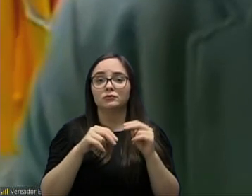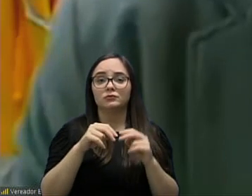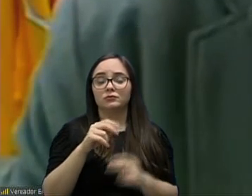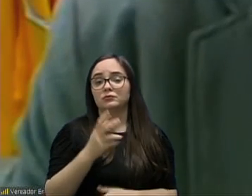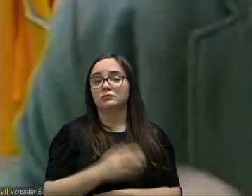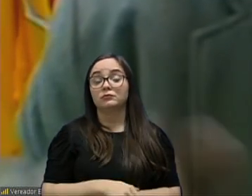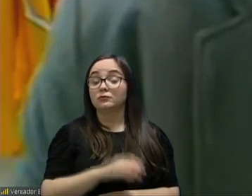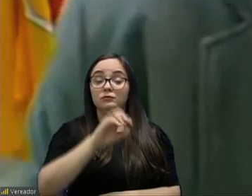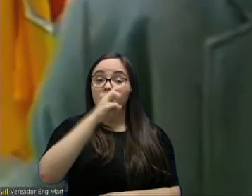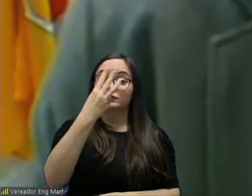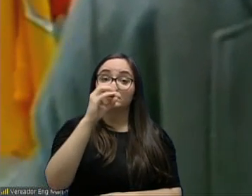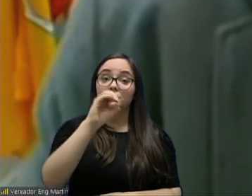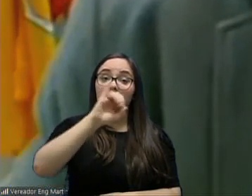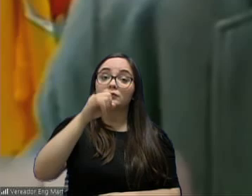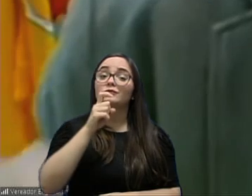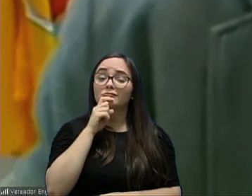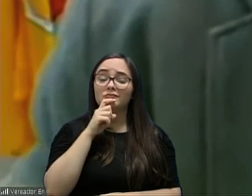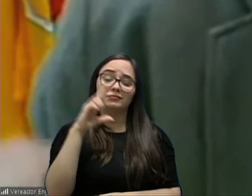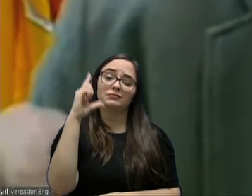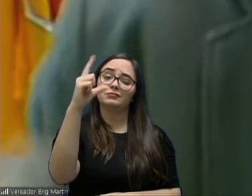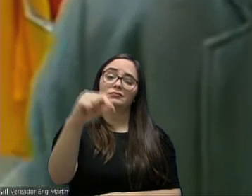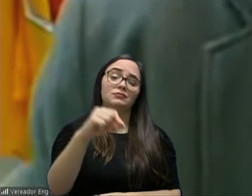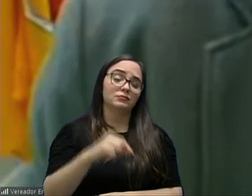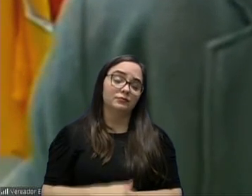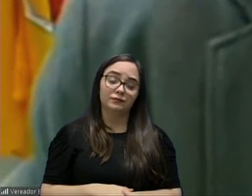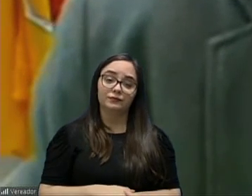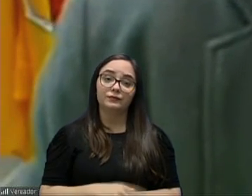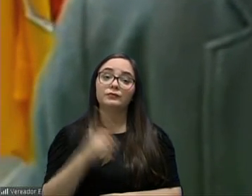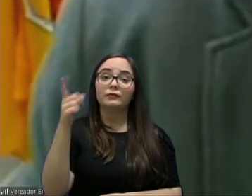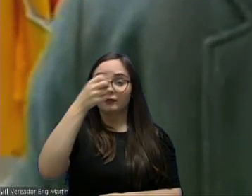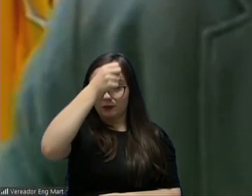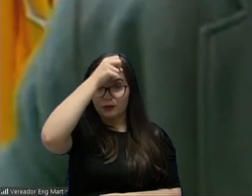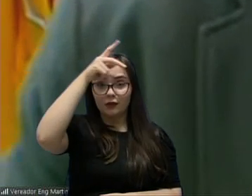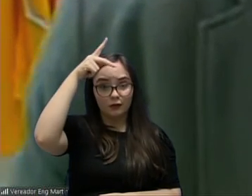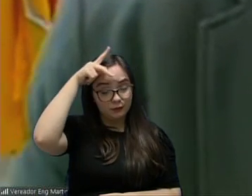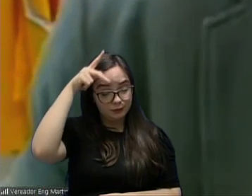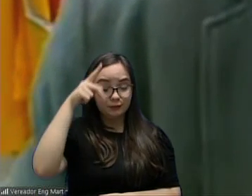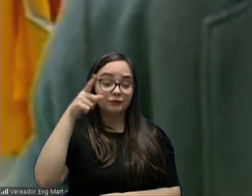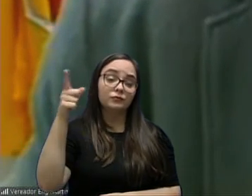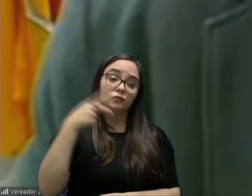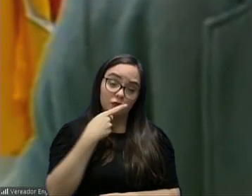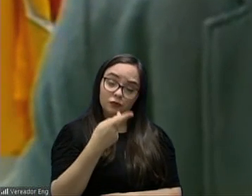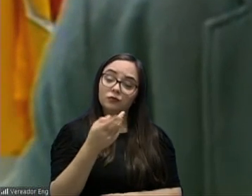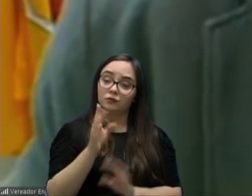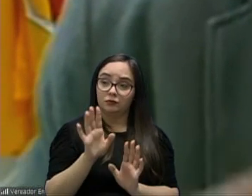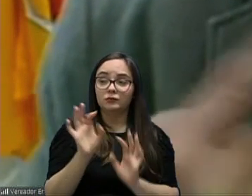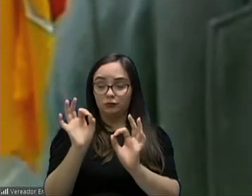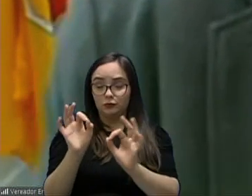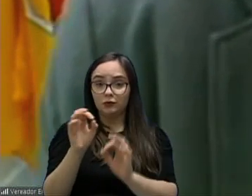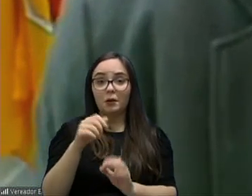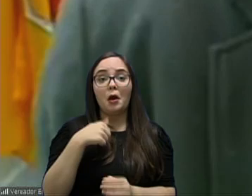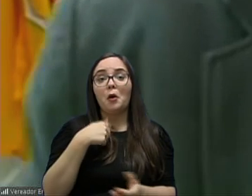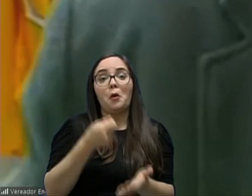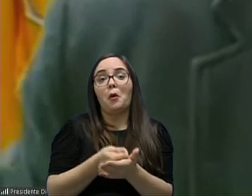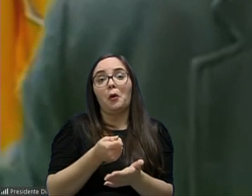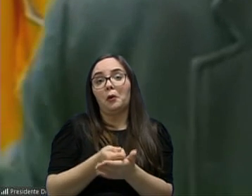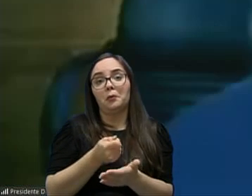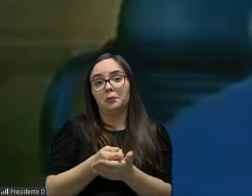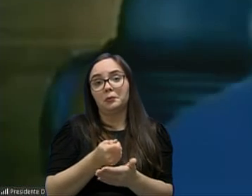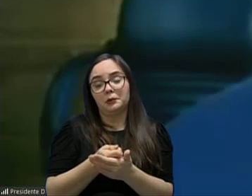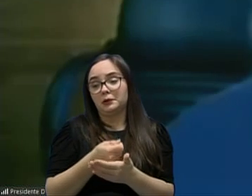30 de julho. Tá bom, a prefeita fez o papel dela, mandou. Agora eu não sou obrigado a votar essa barbaridade.